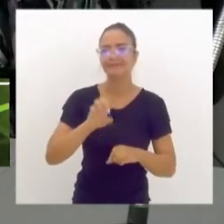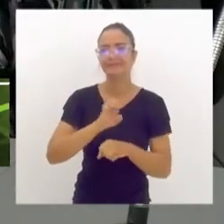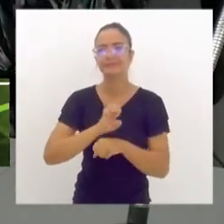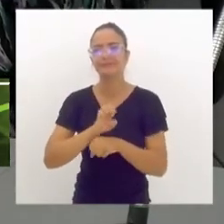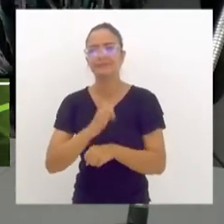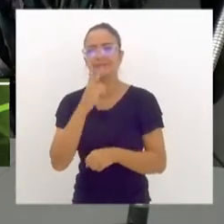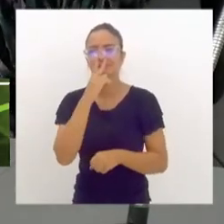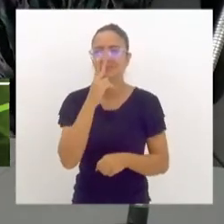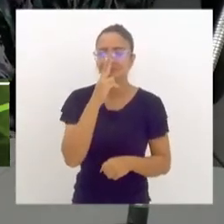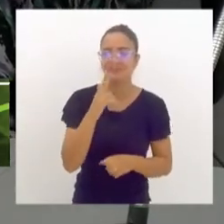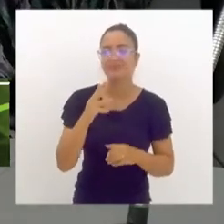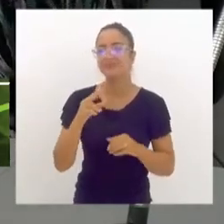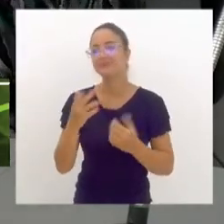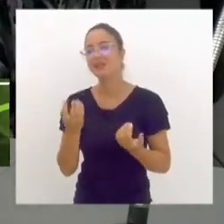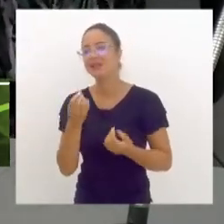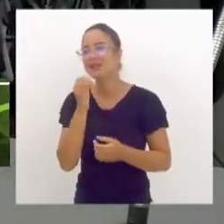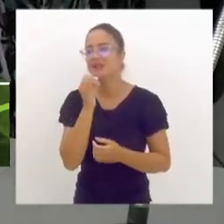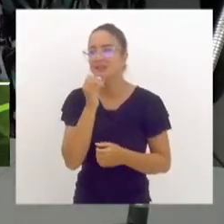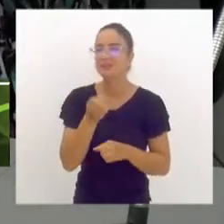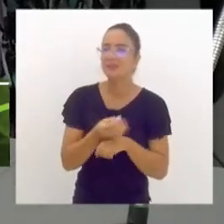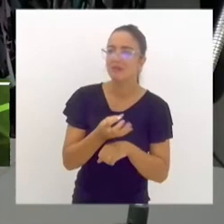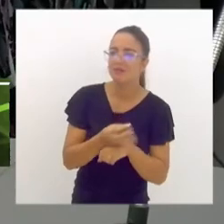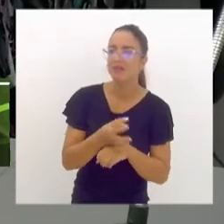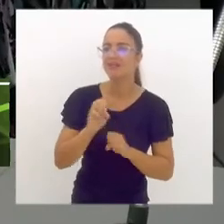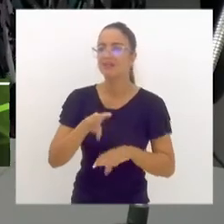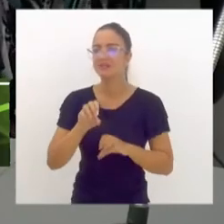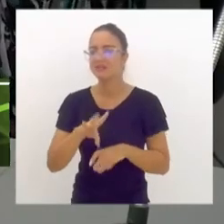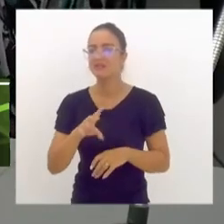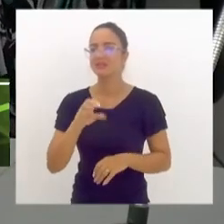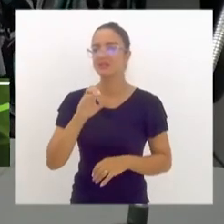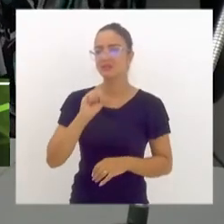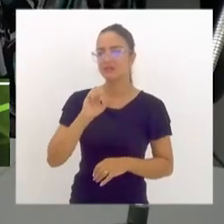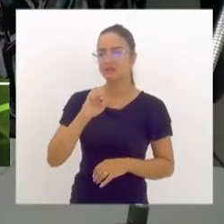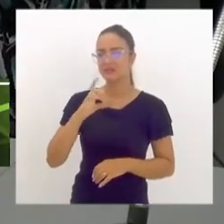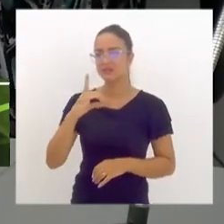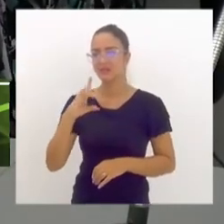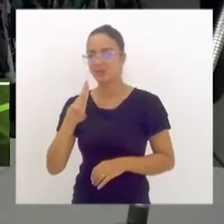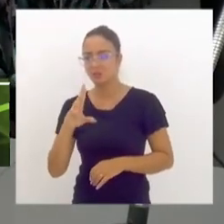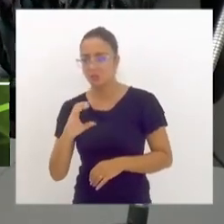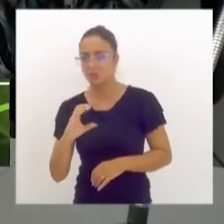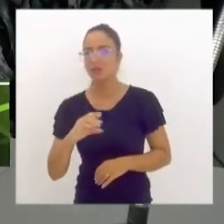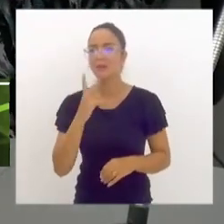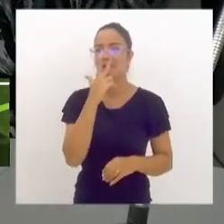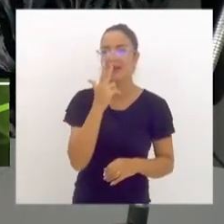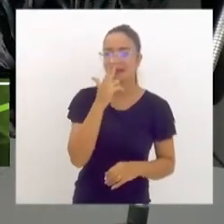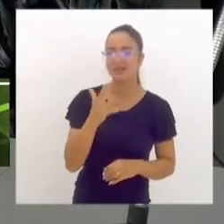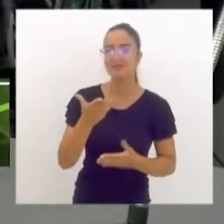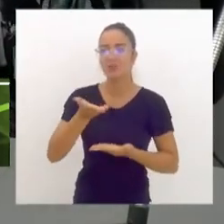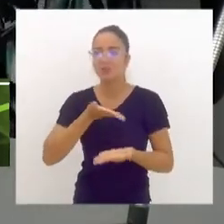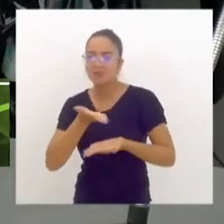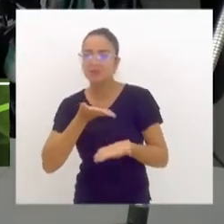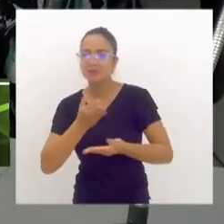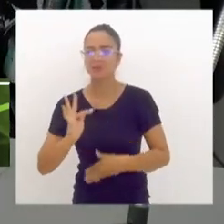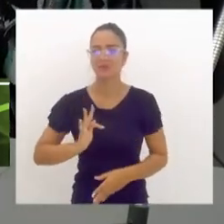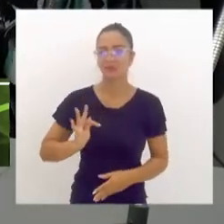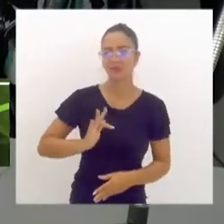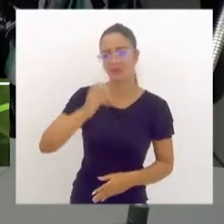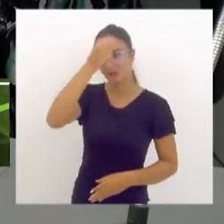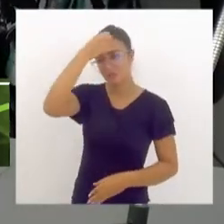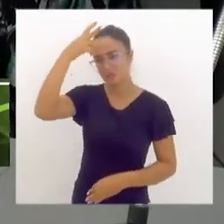centrado ali na oferta do ensino pela própria SEDUC e se demite de fazer cooperação técnica com os municípios,